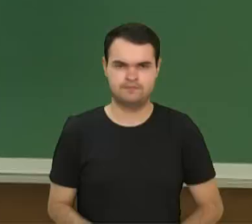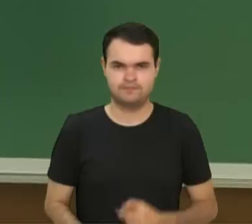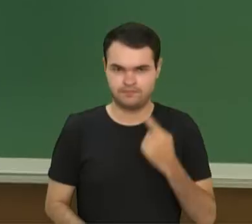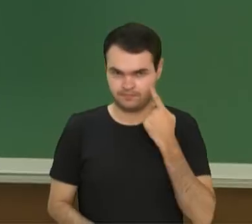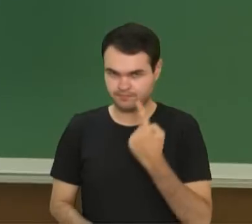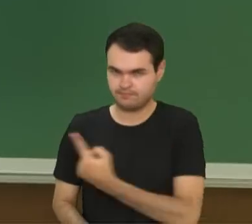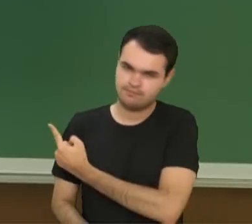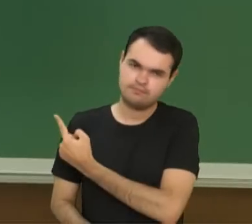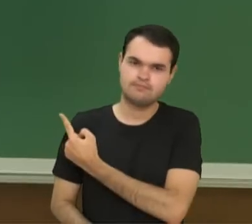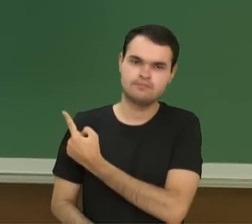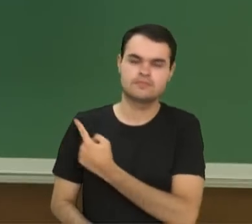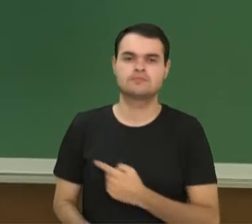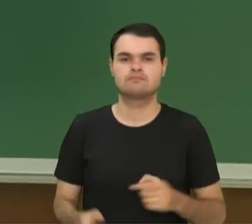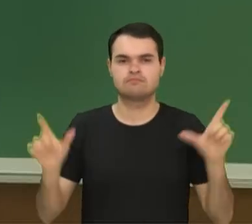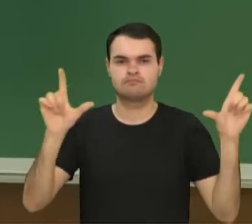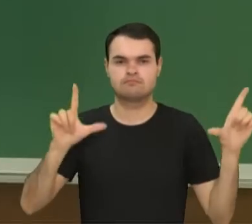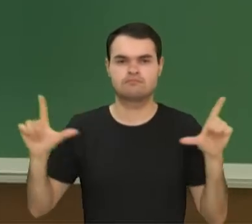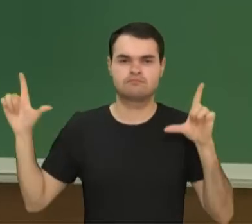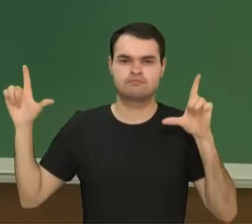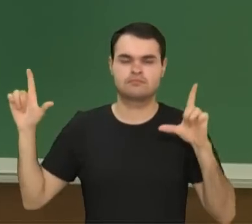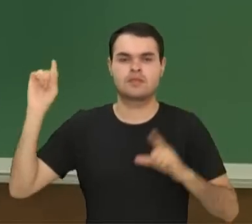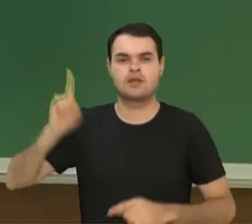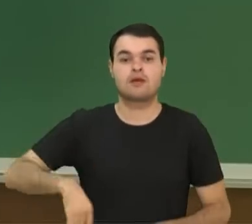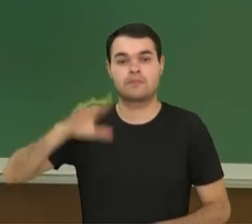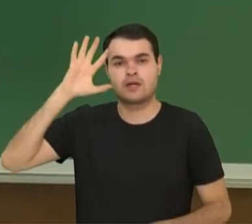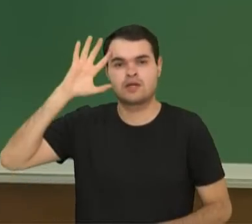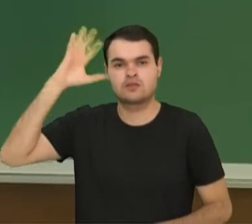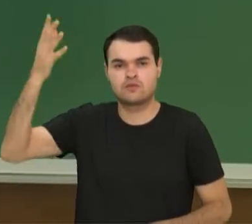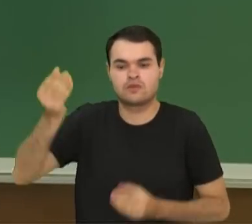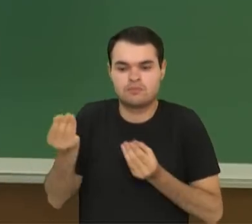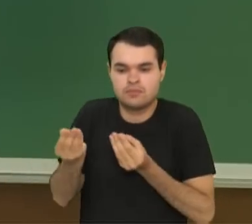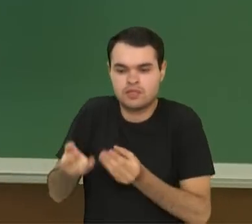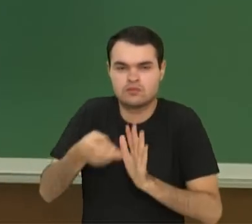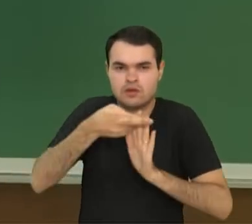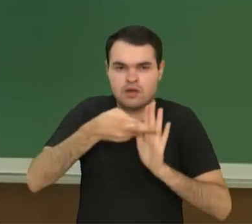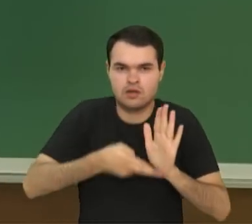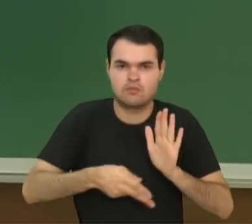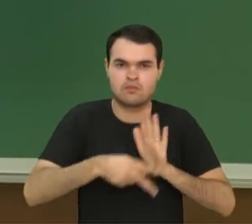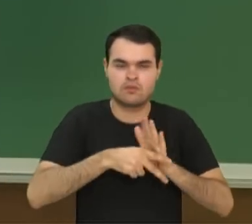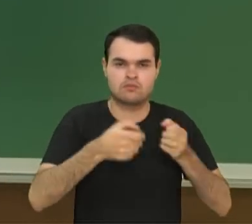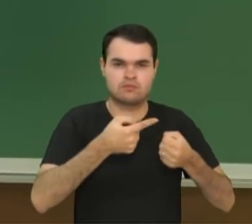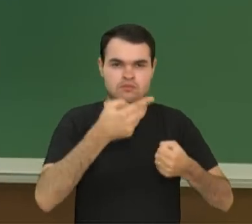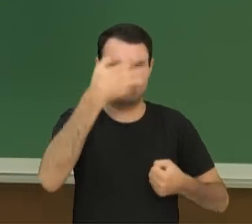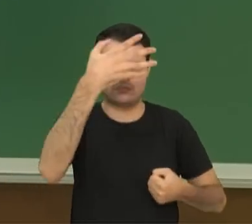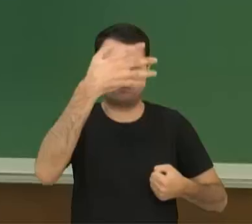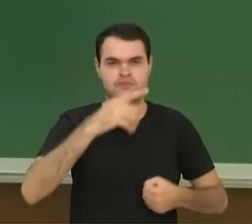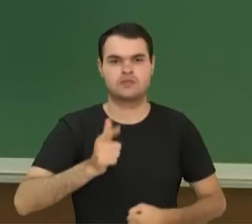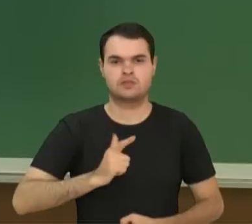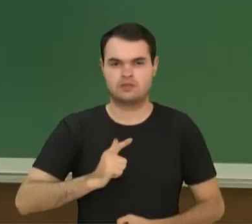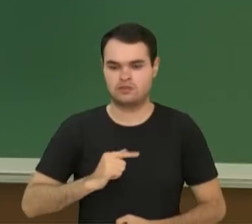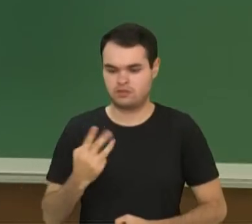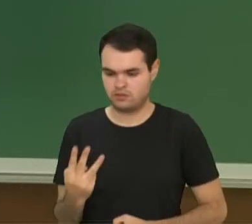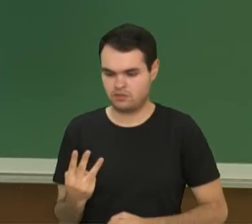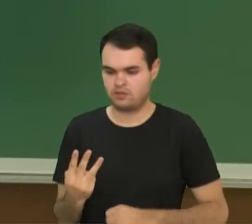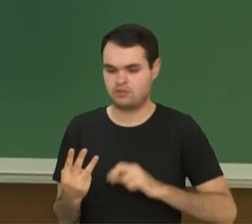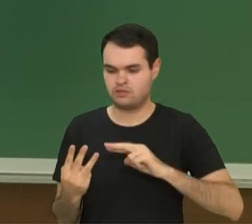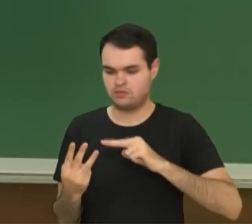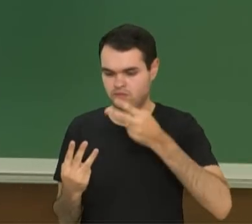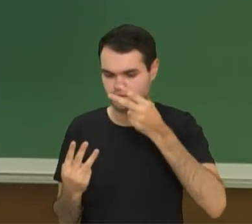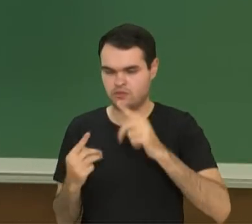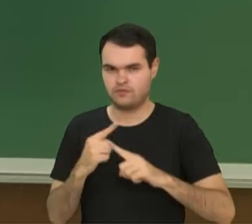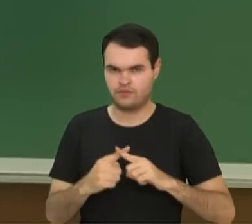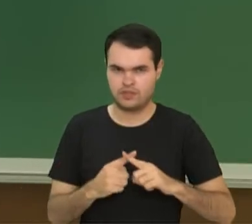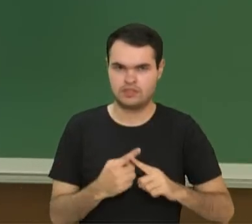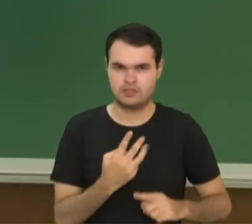aqui para o nosso slide, era para resolver aplicando as propriedades da potência. Aqui, 3 elevado ao quadrado vezes